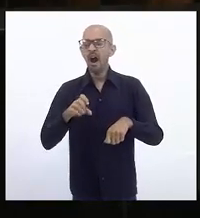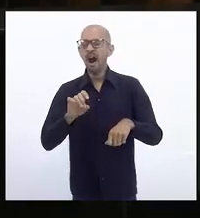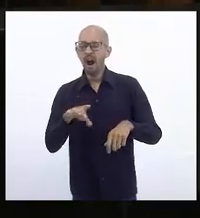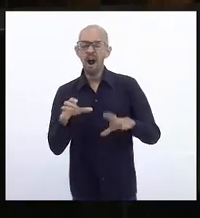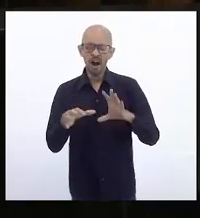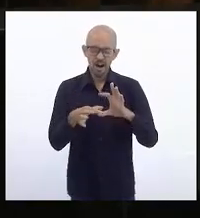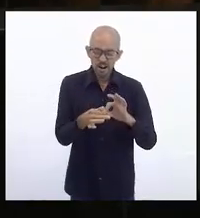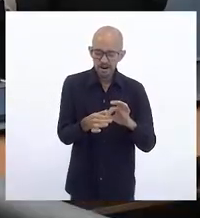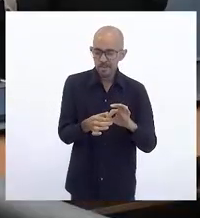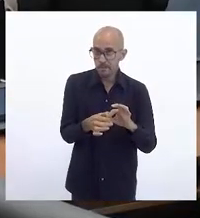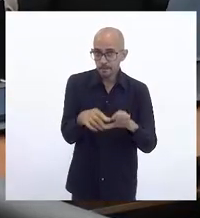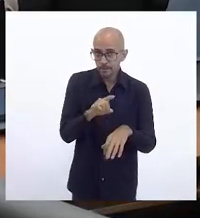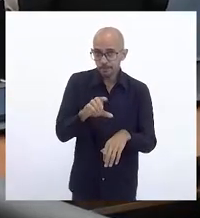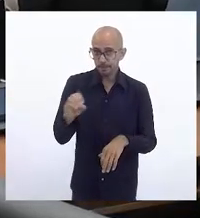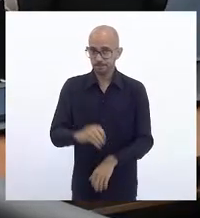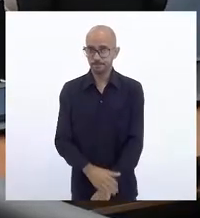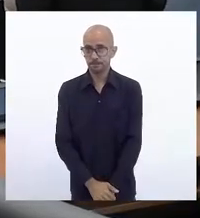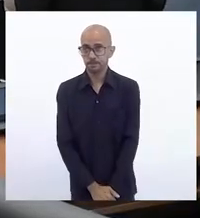UERJ.